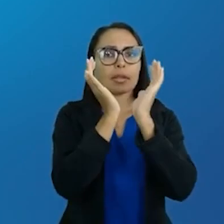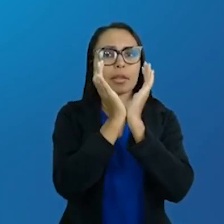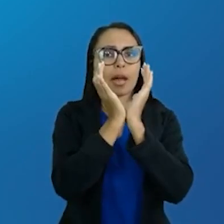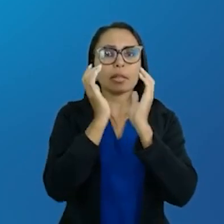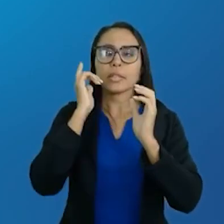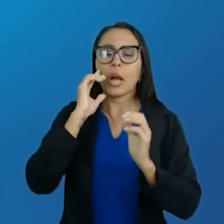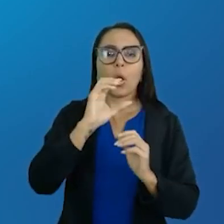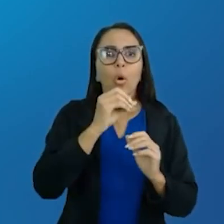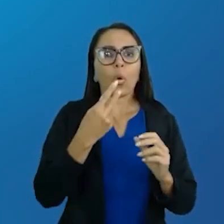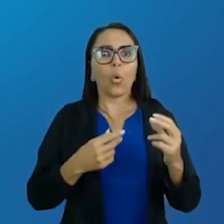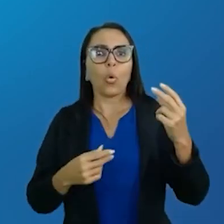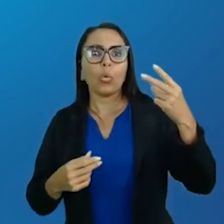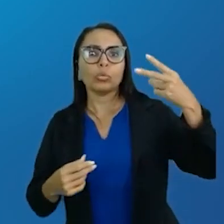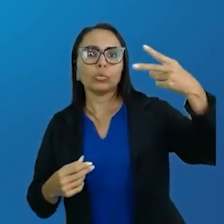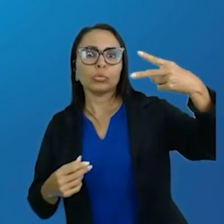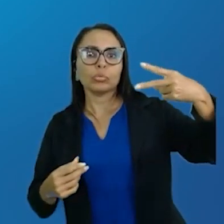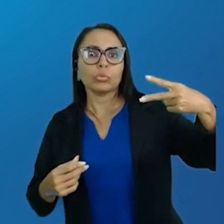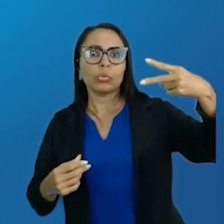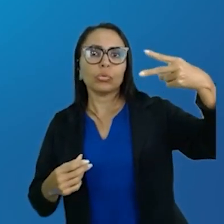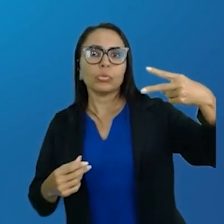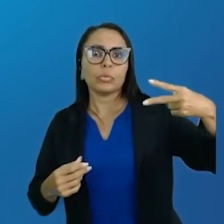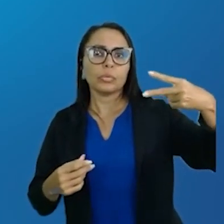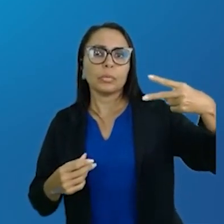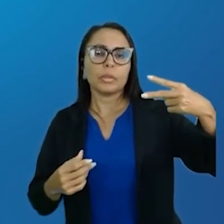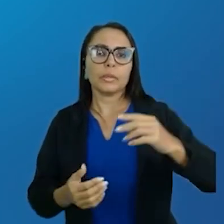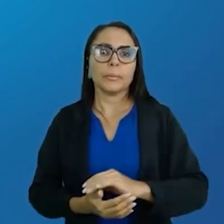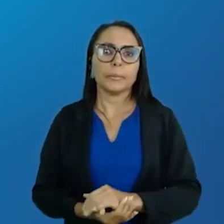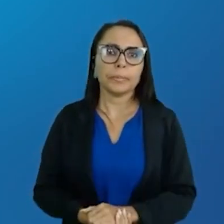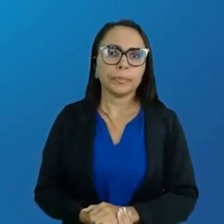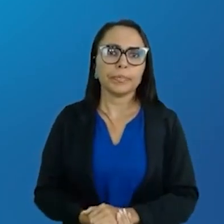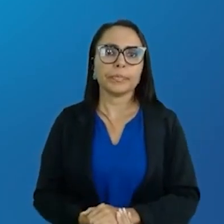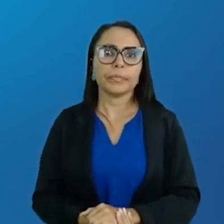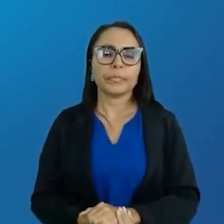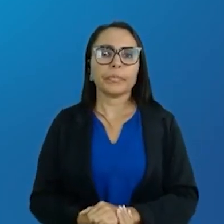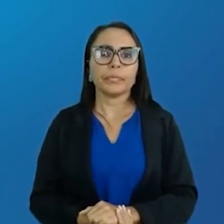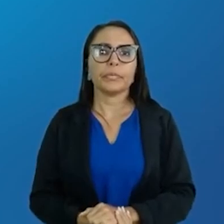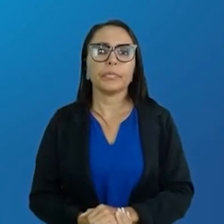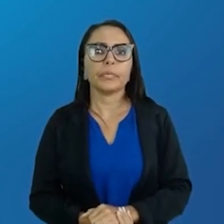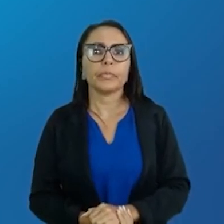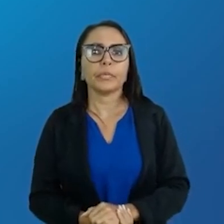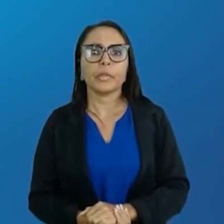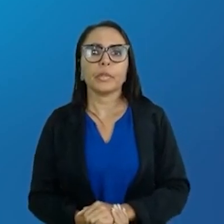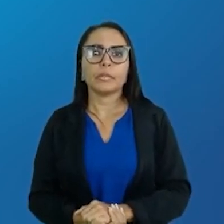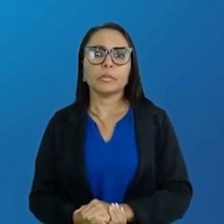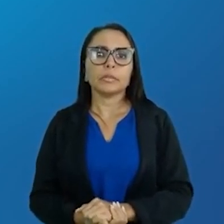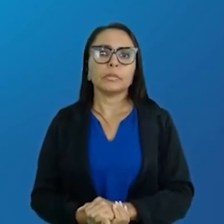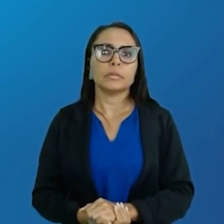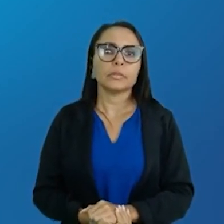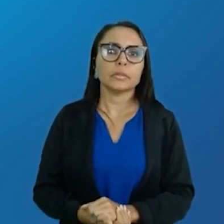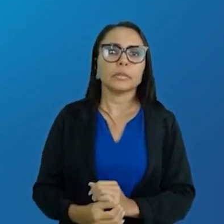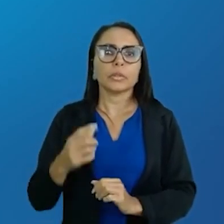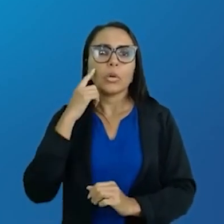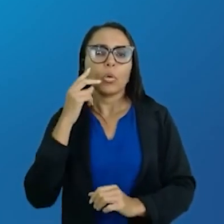vendo a taça. Você está vendo a taça, não está focando nos dois rostos, assim, um em frente ao outro. Espero que vocês estejam vendo. No outro, ou você vê a garrafa